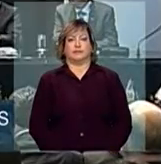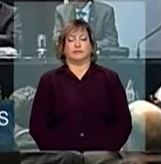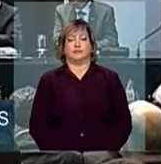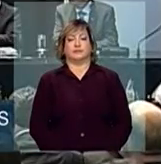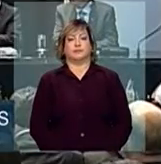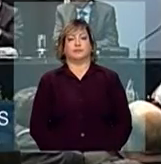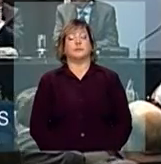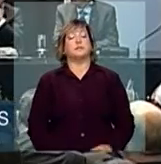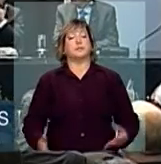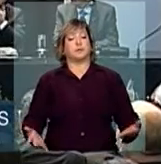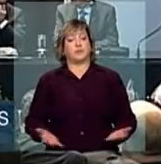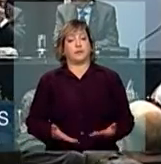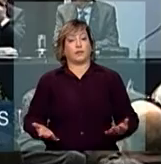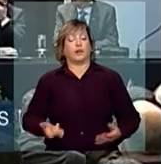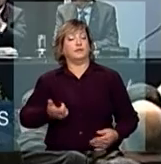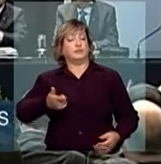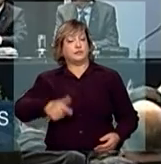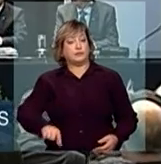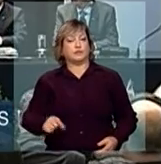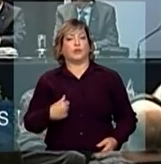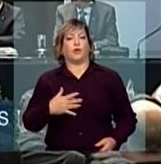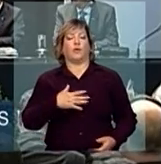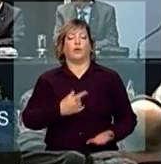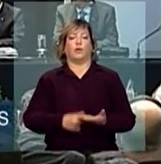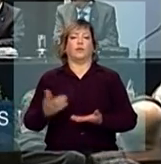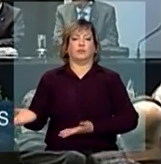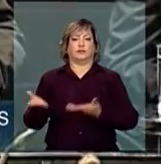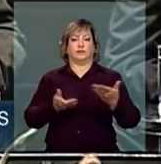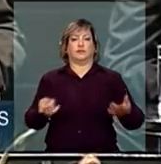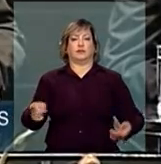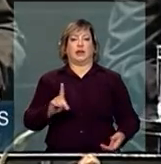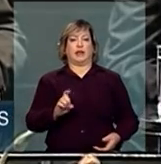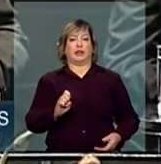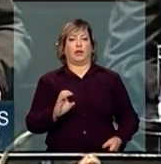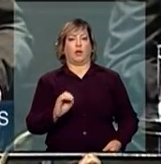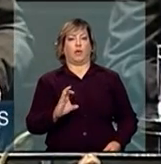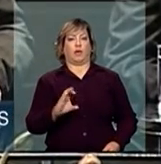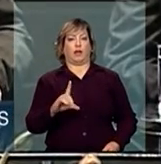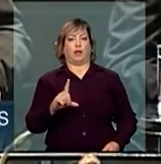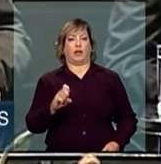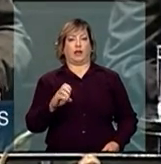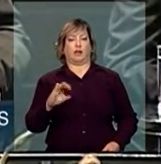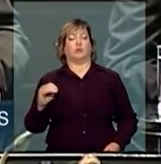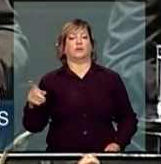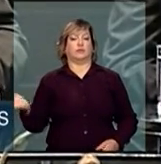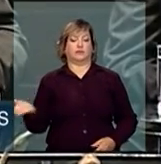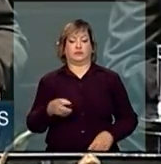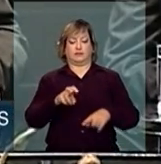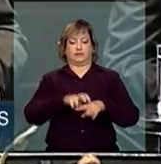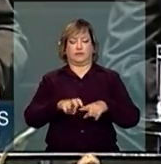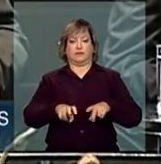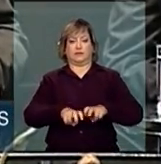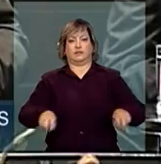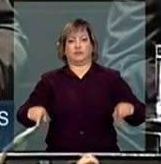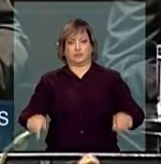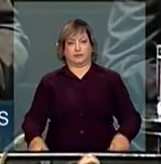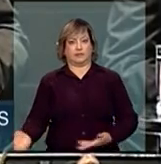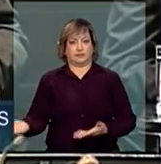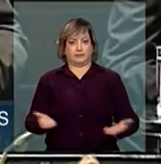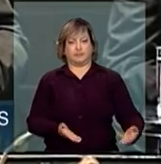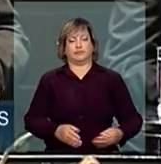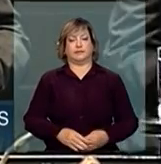Quebrando mais uma vez o protocolo, eu queria convidar o Deoclécio, diretor do Banco Central, para fazer parte da mesa.